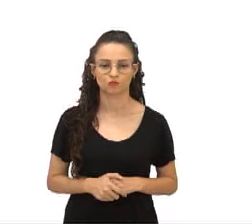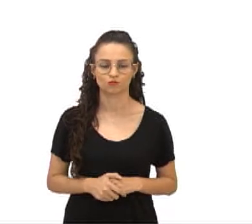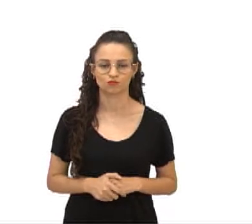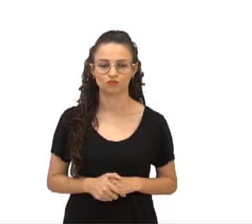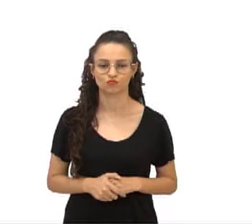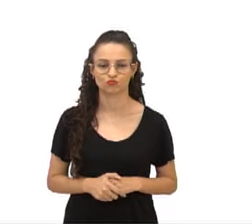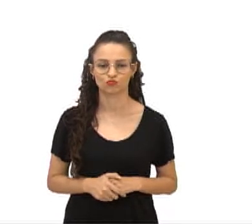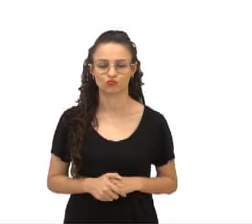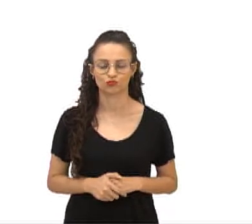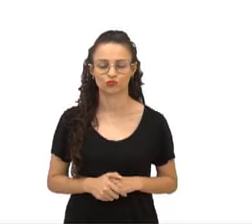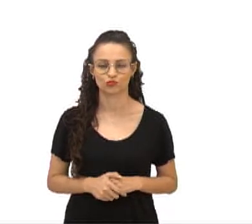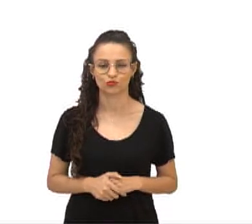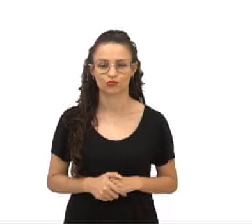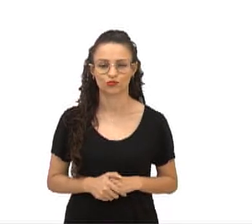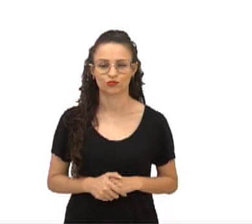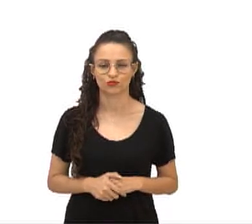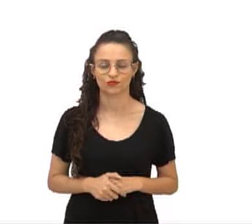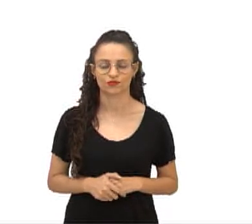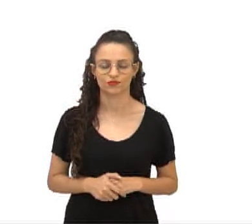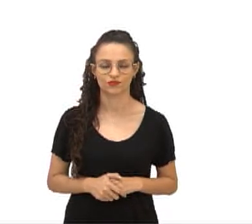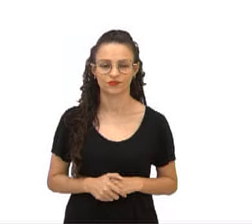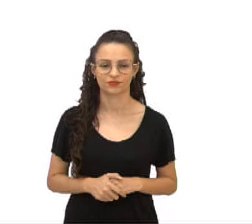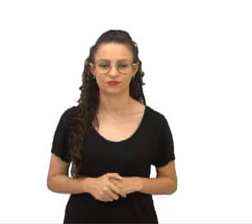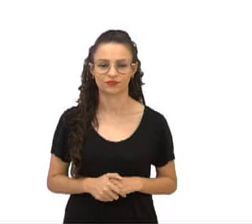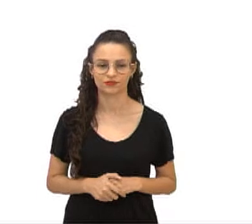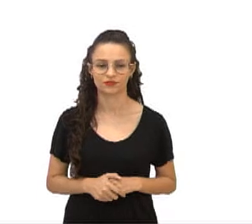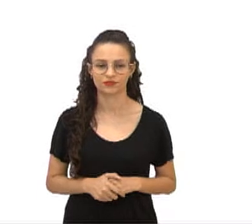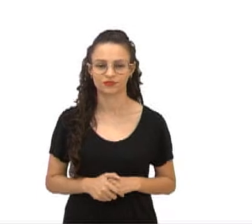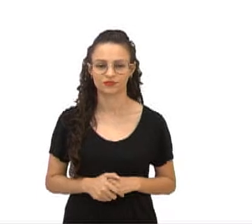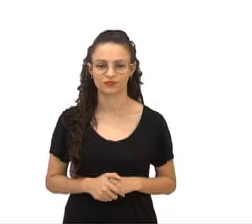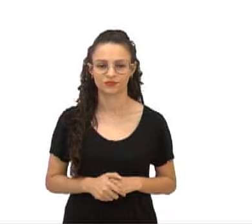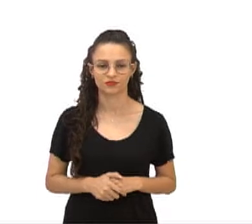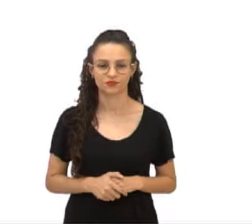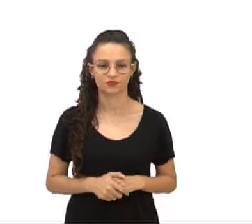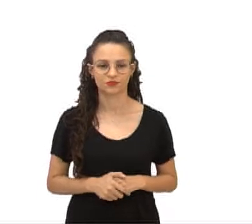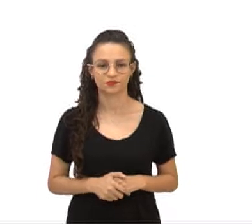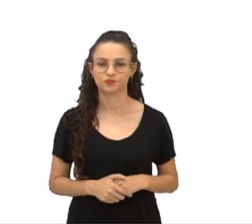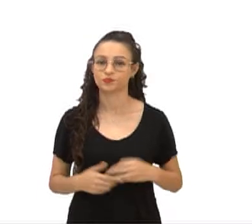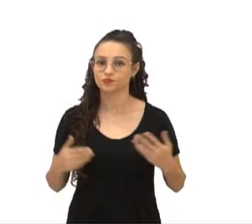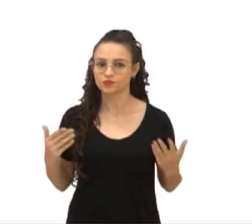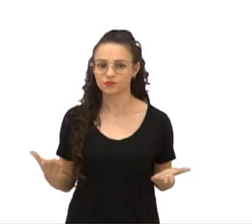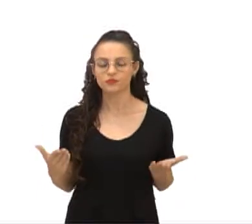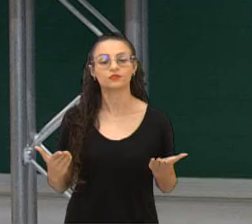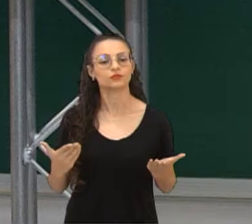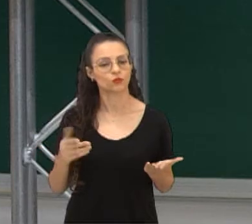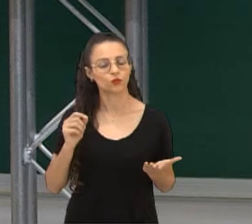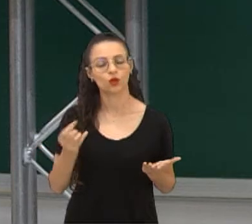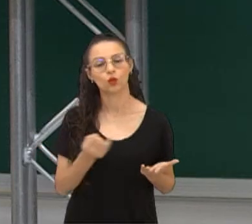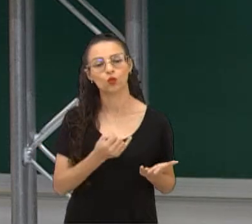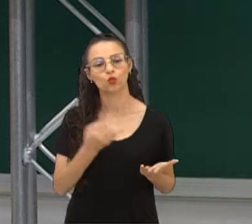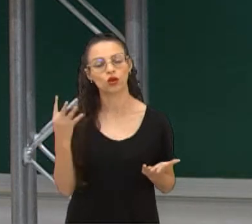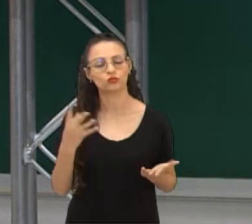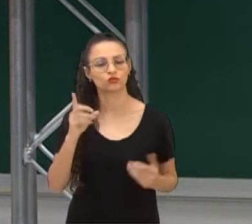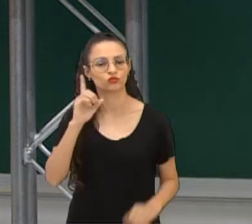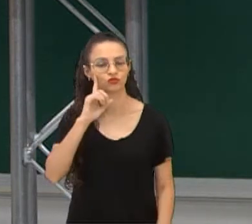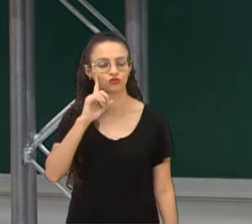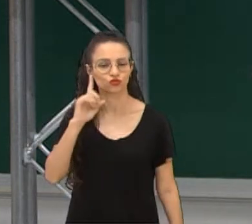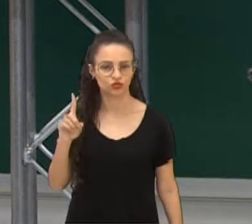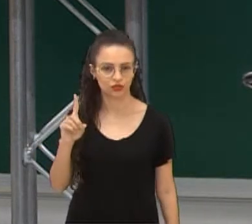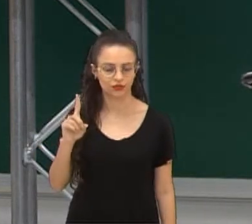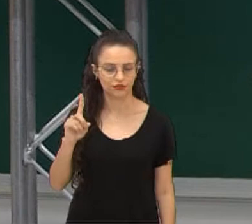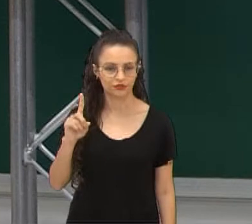né Aqui tá dizendo assim um ai for Five Days o outro falou 5 dias gente se a quantidade de